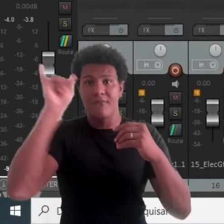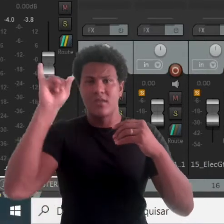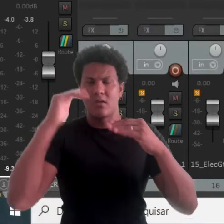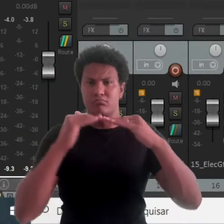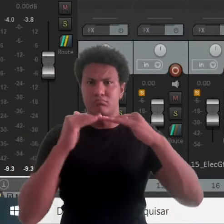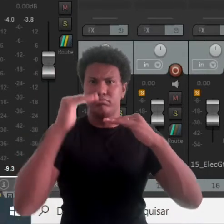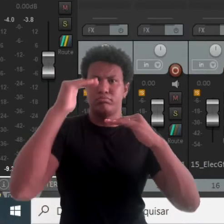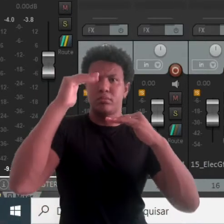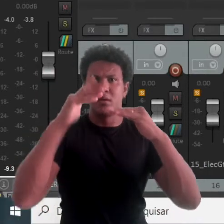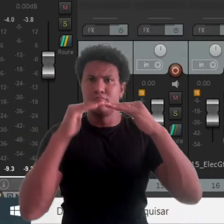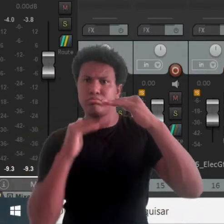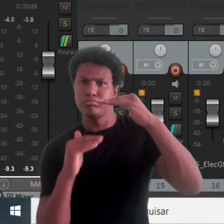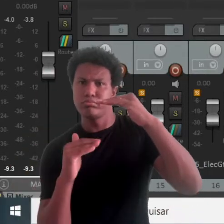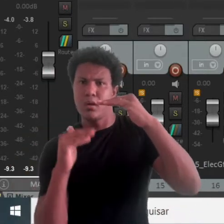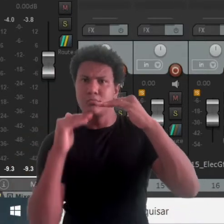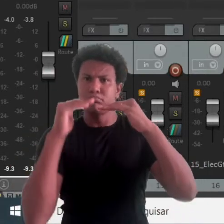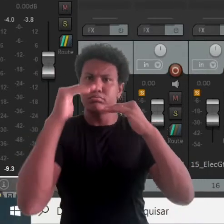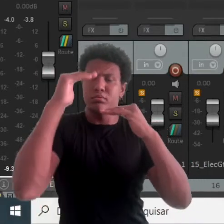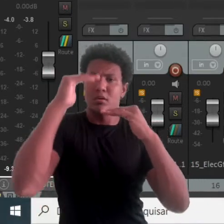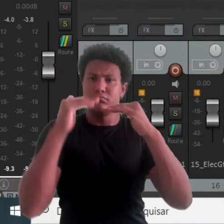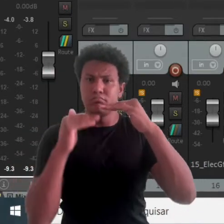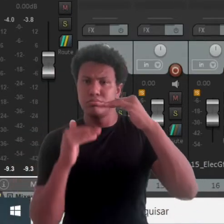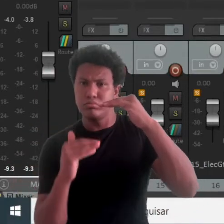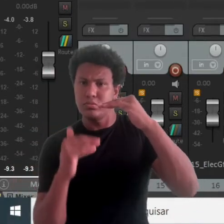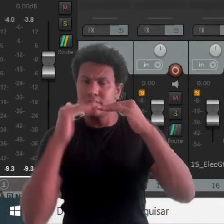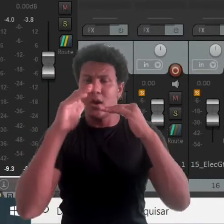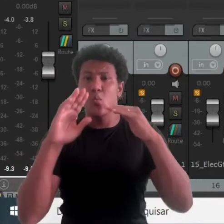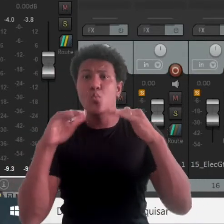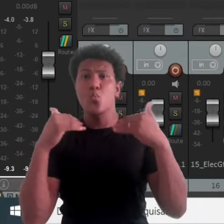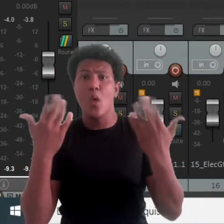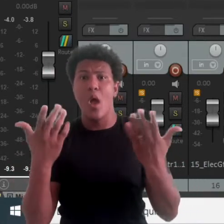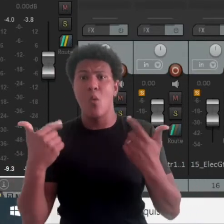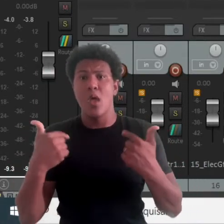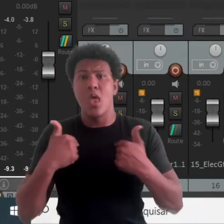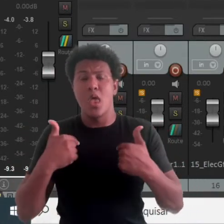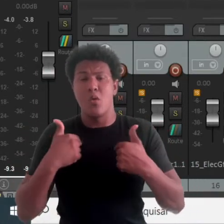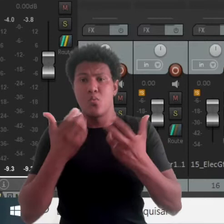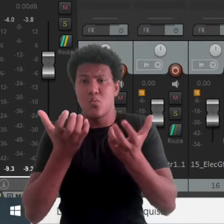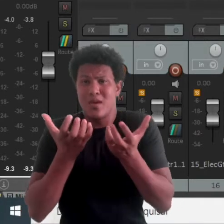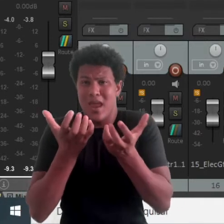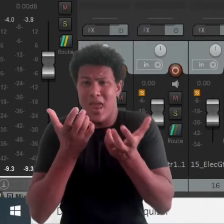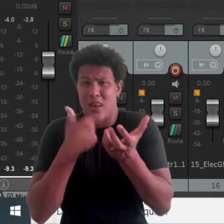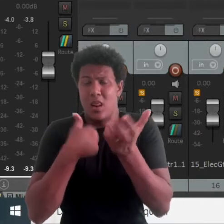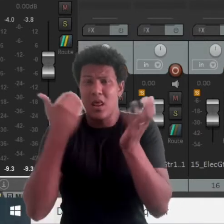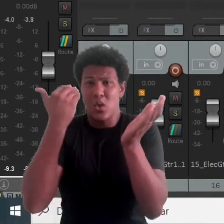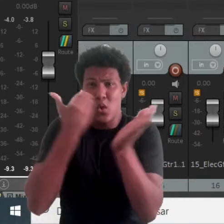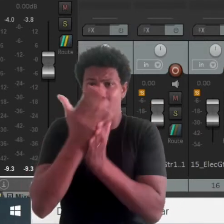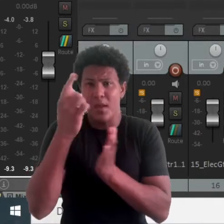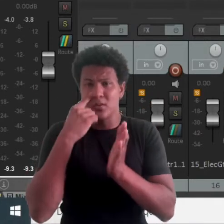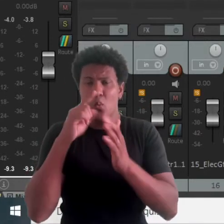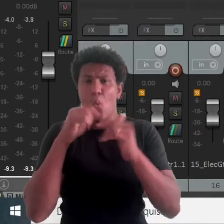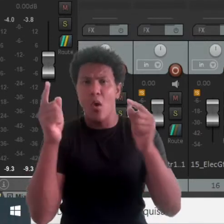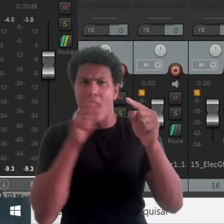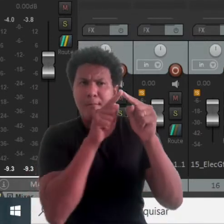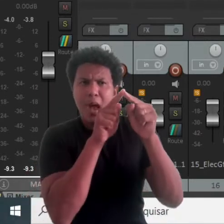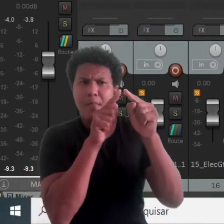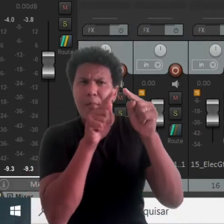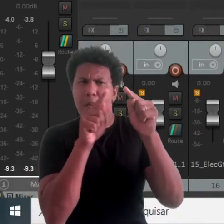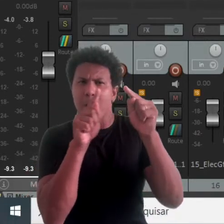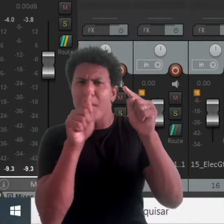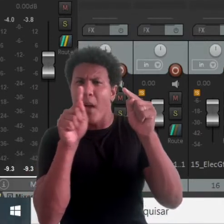Então o threshold quer dizer qual é o ponto que eu vou querer que ele comece a limitar, que ele comece a prender